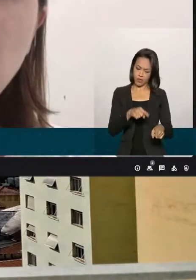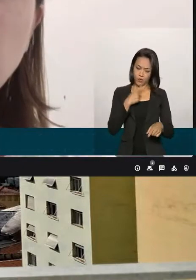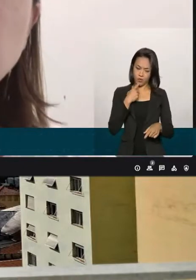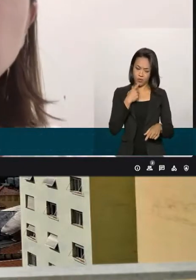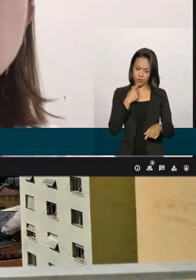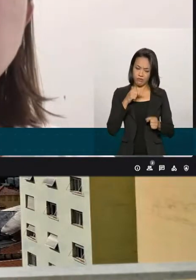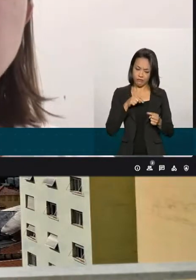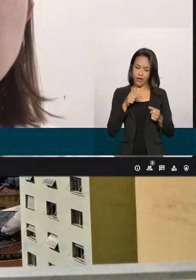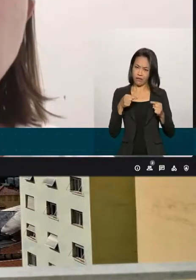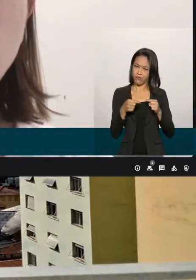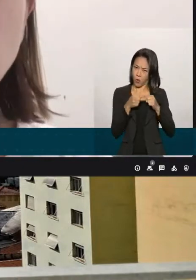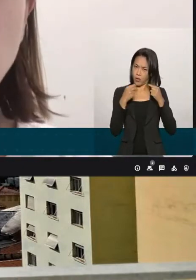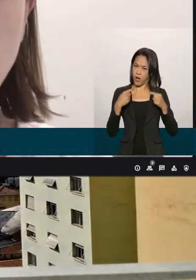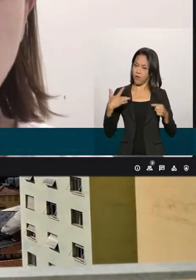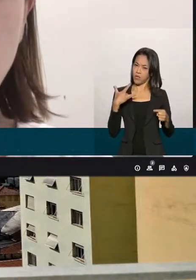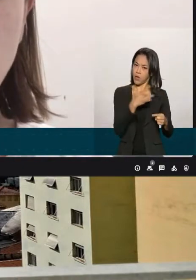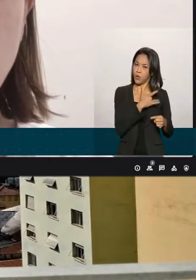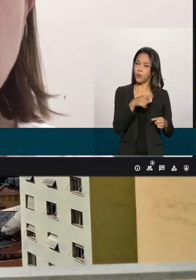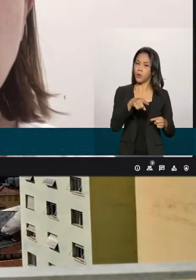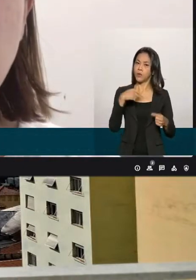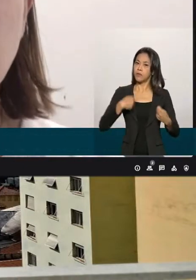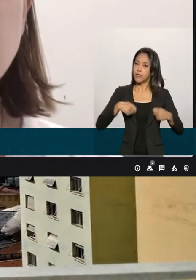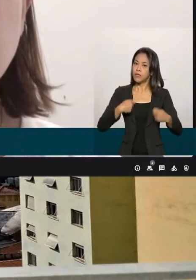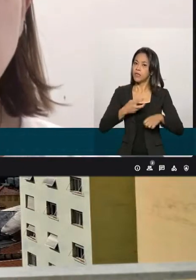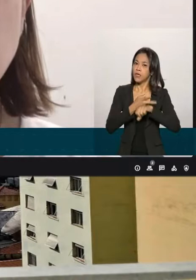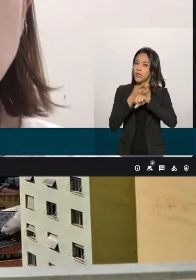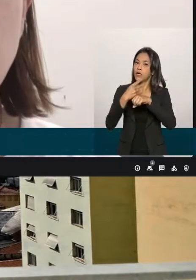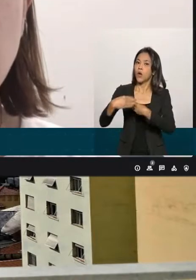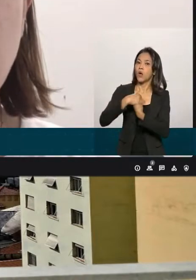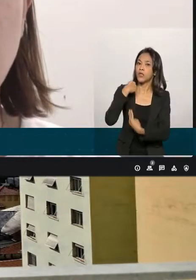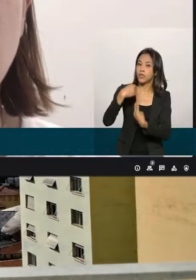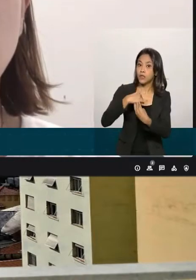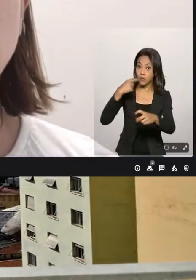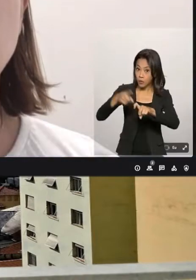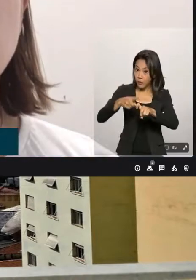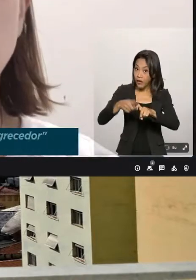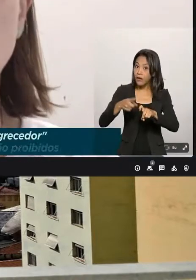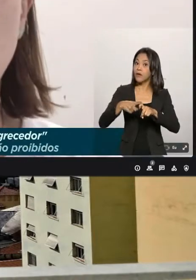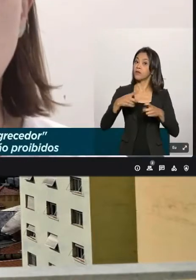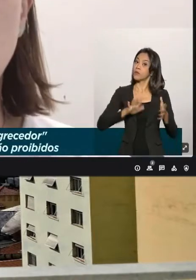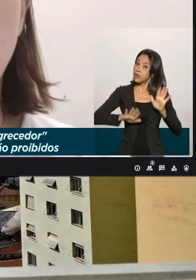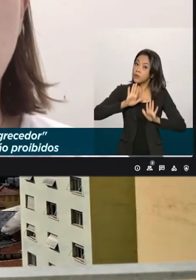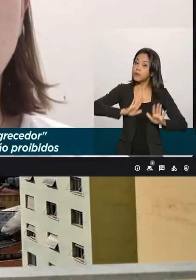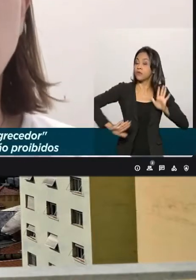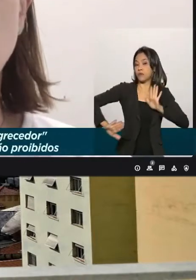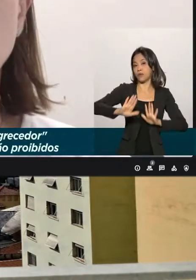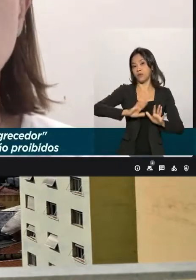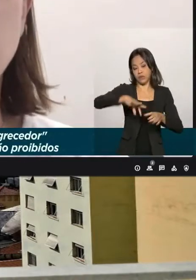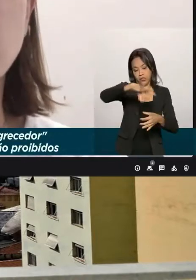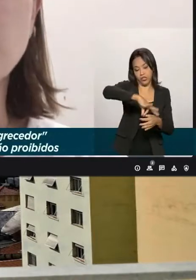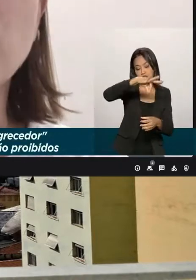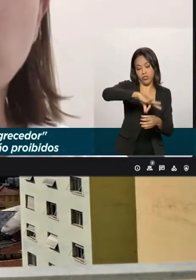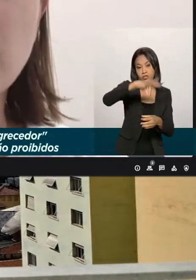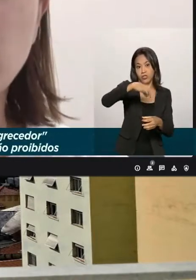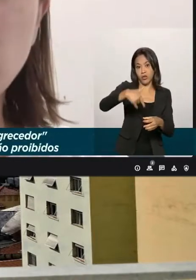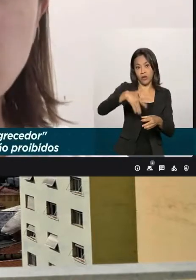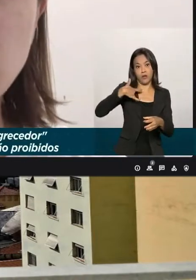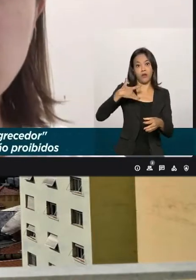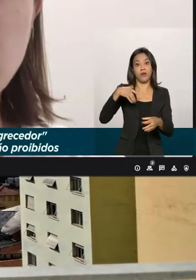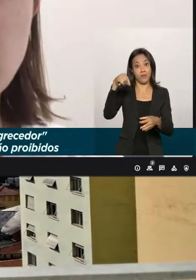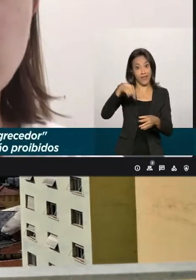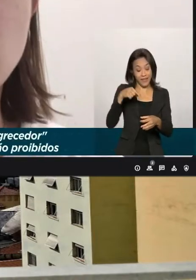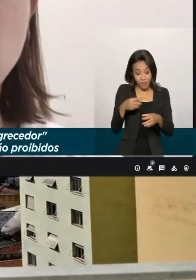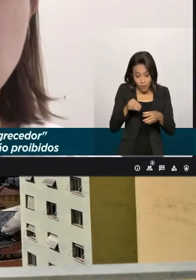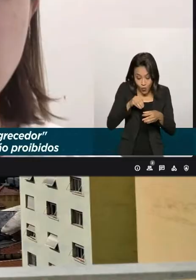o registro de medicamentos em gov.br Anvisa para garantir aí a sua segurança e qualidade ao